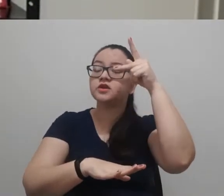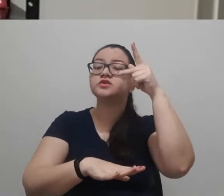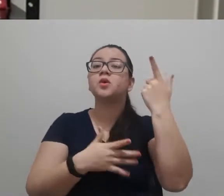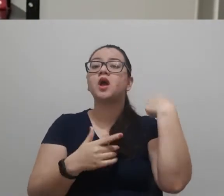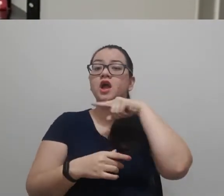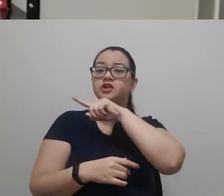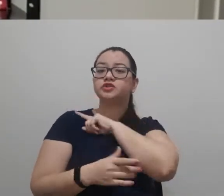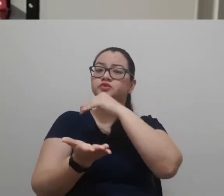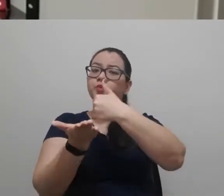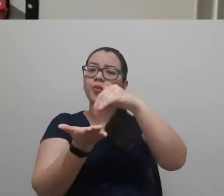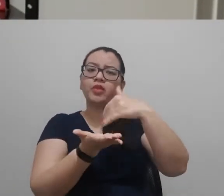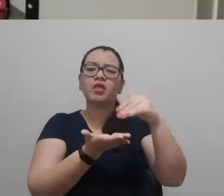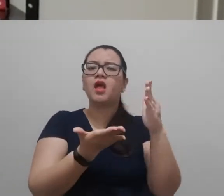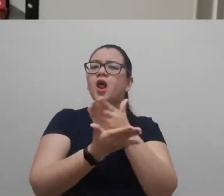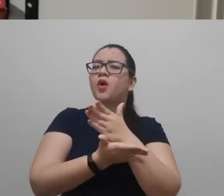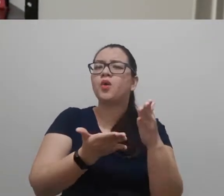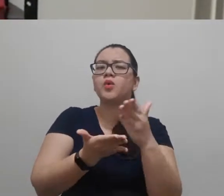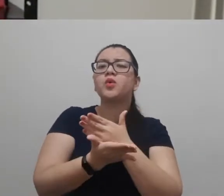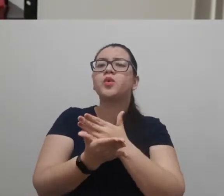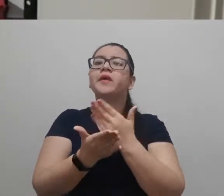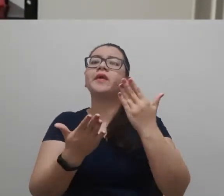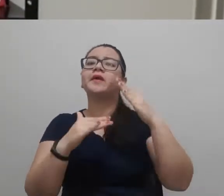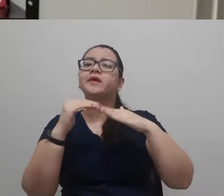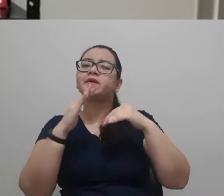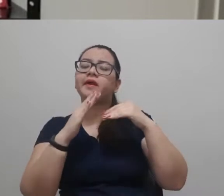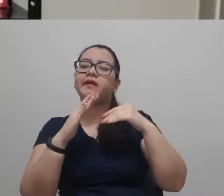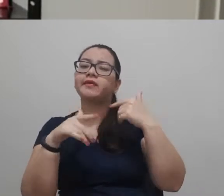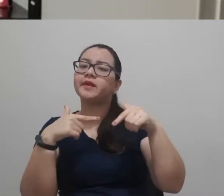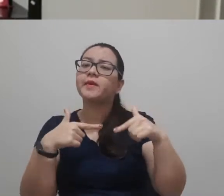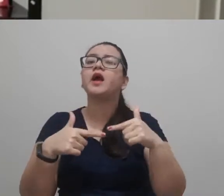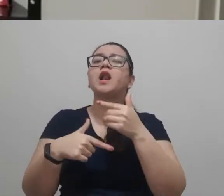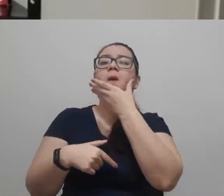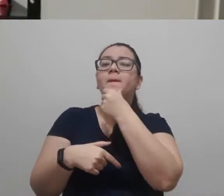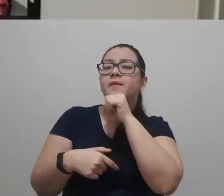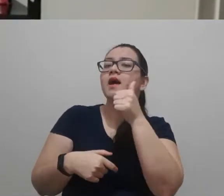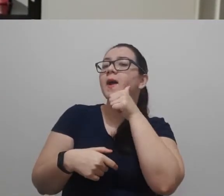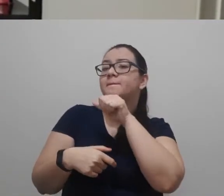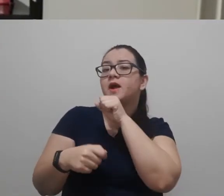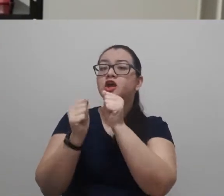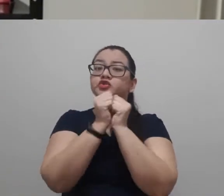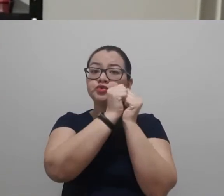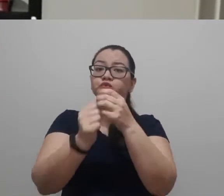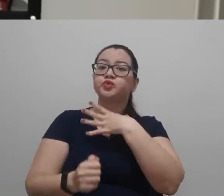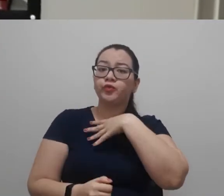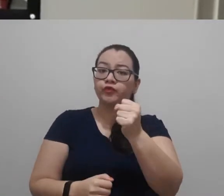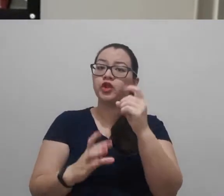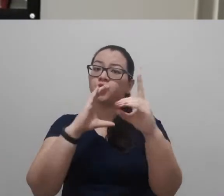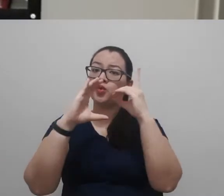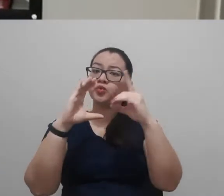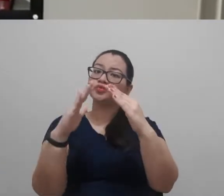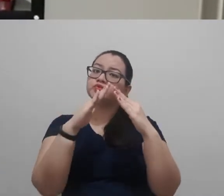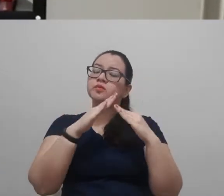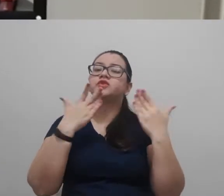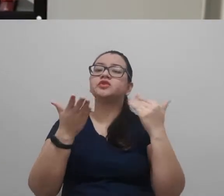Páscoa, nós estamos enviando algumas atividades para que os pais possam fazer com seus filhos no culto doméstico. Então, nós